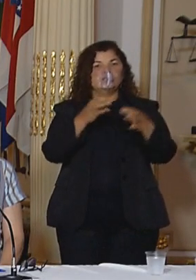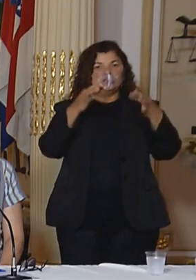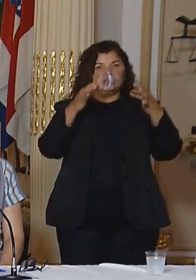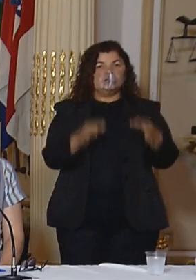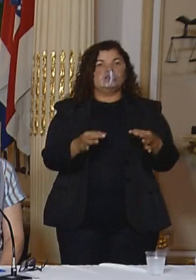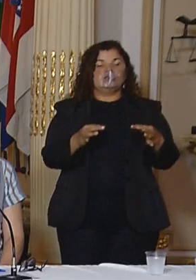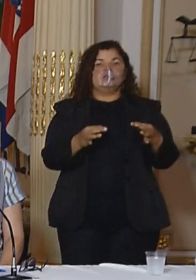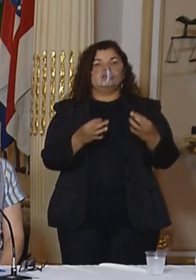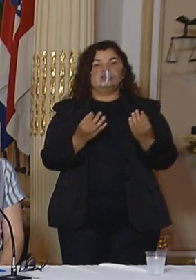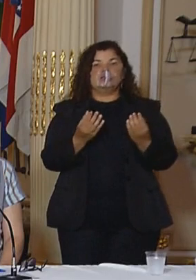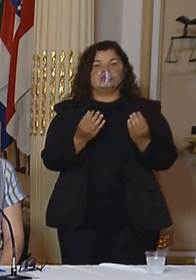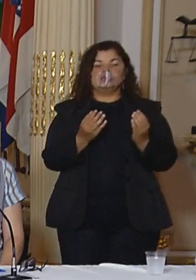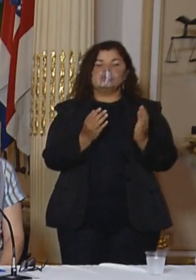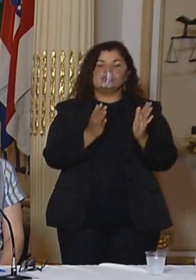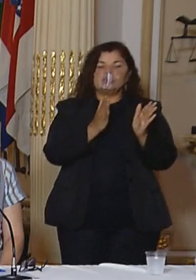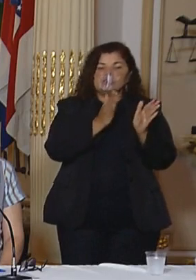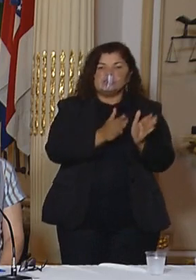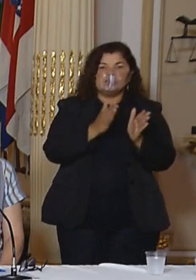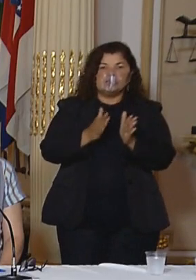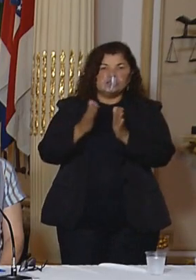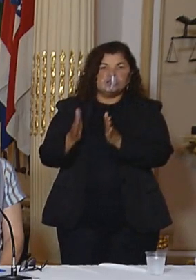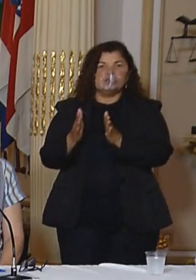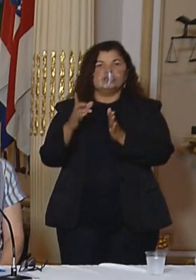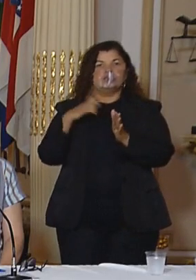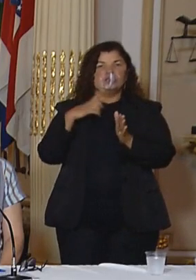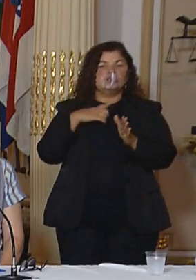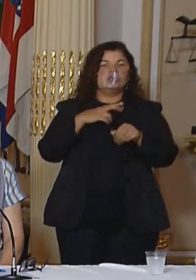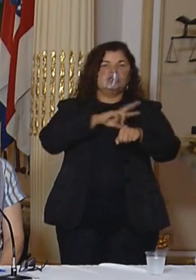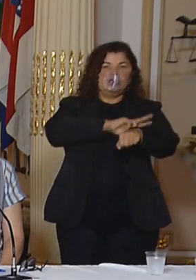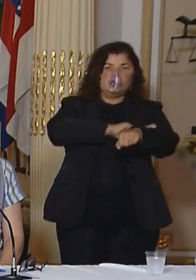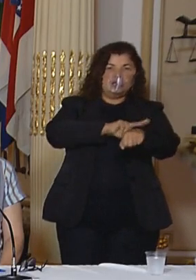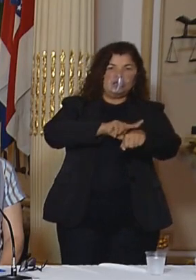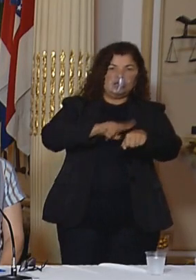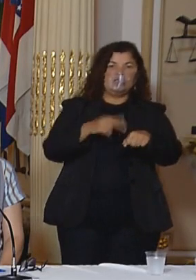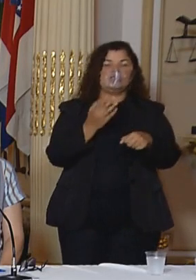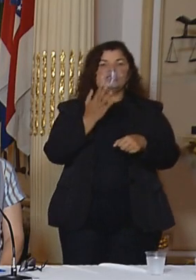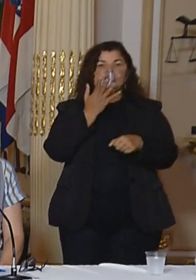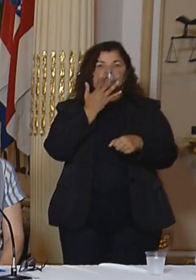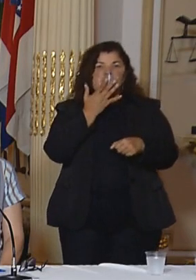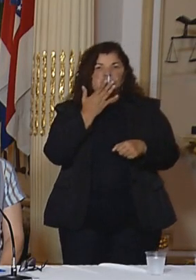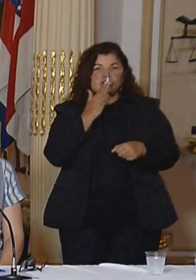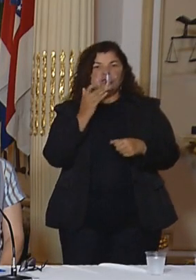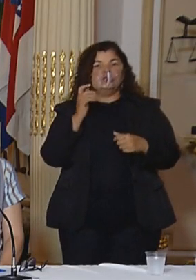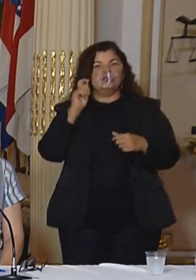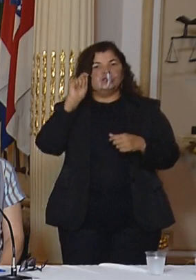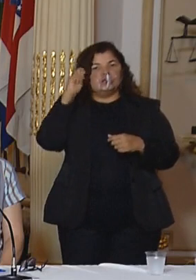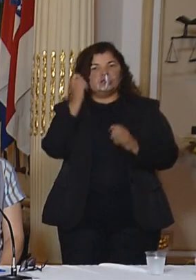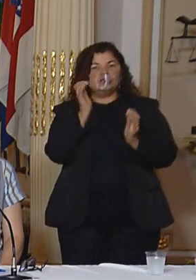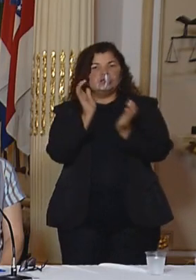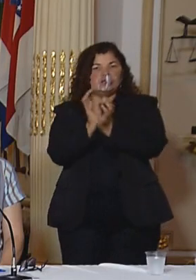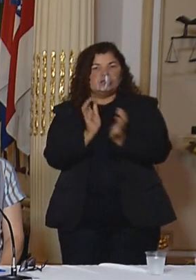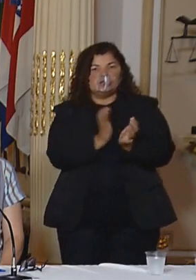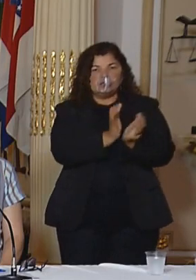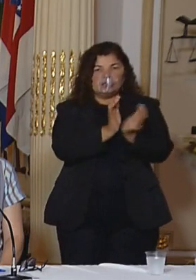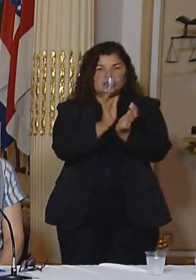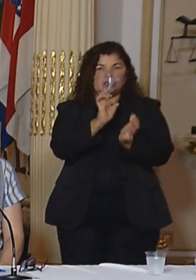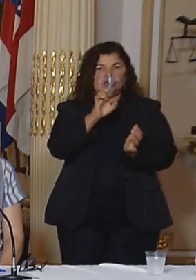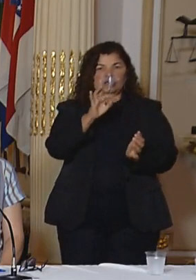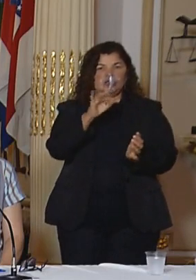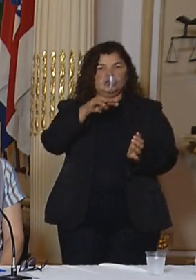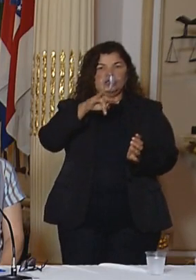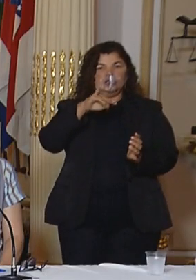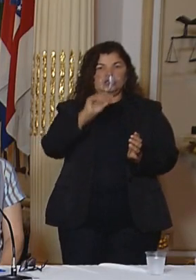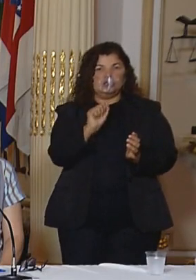pela questão que envolve raça, cor, etnia das pessoas, que isso é muito importante para depois você fazer